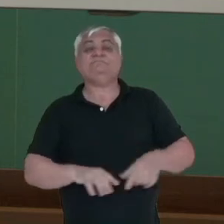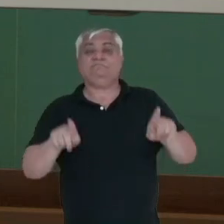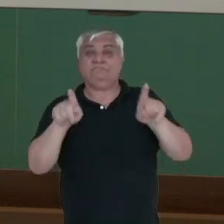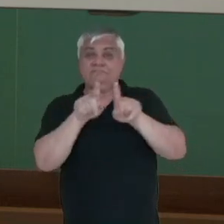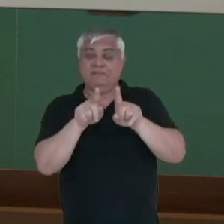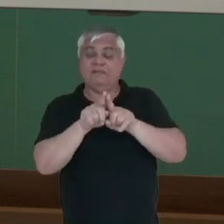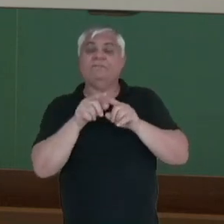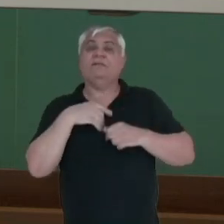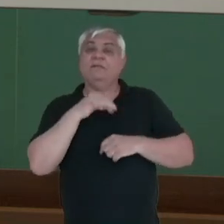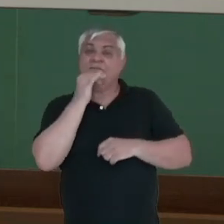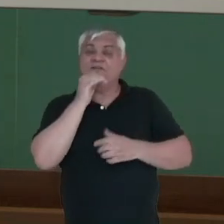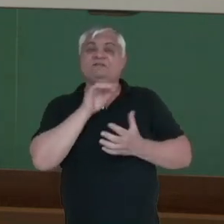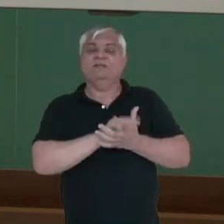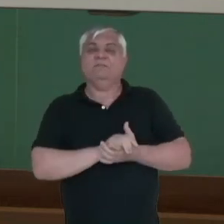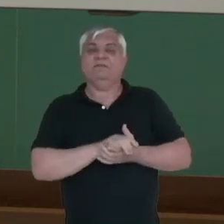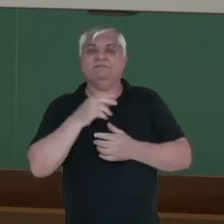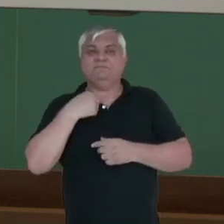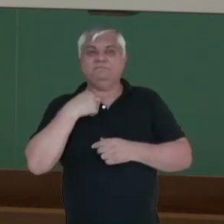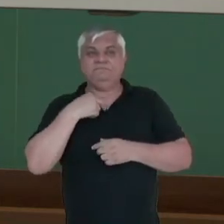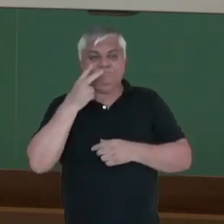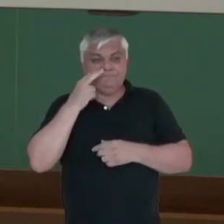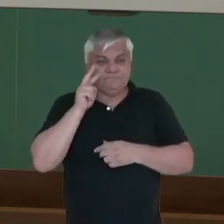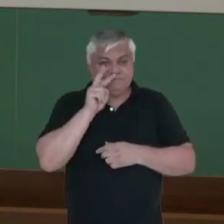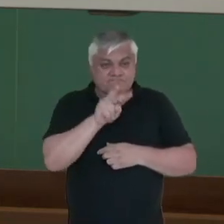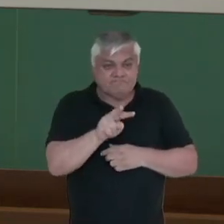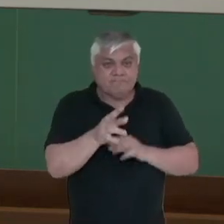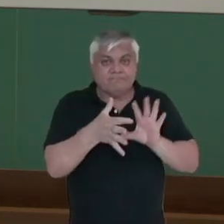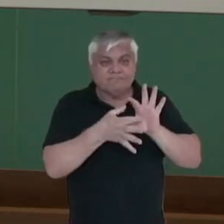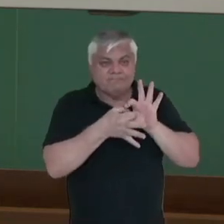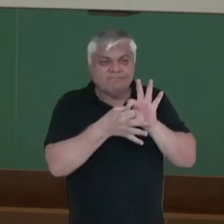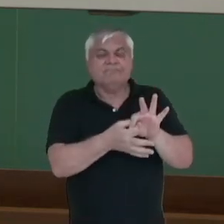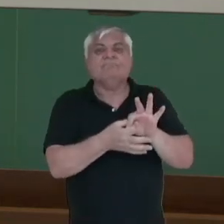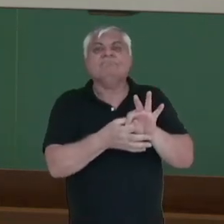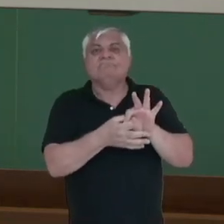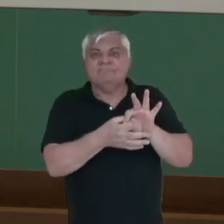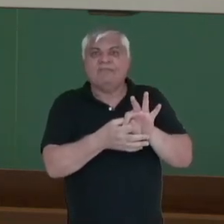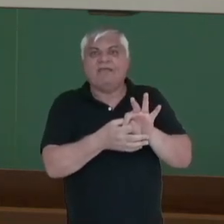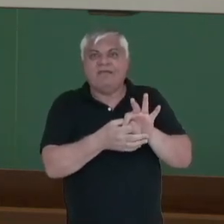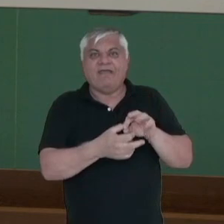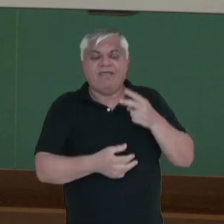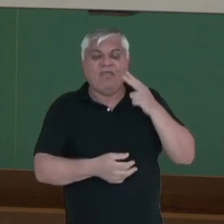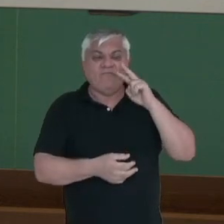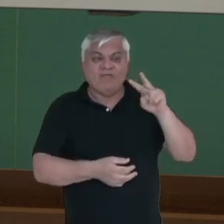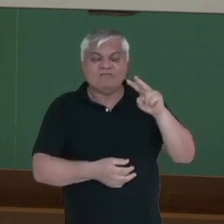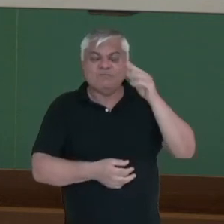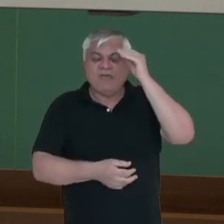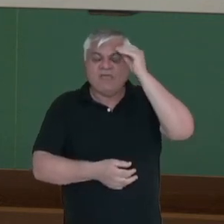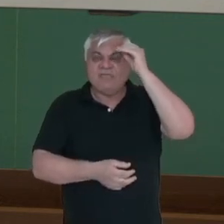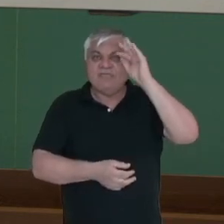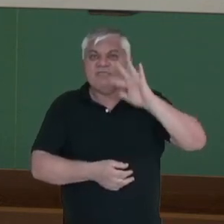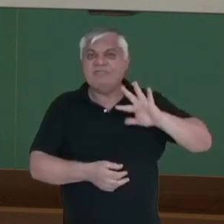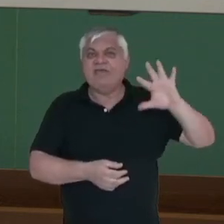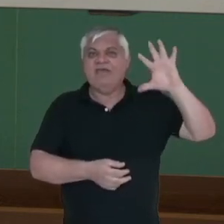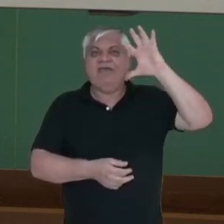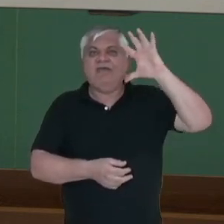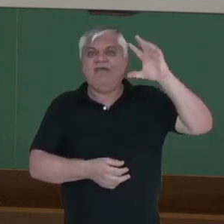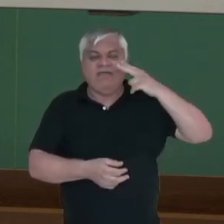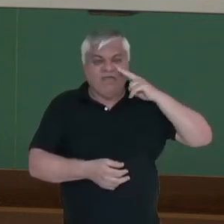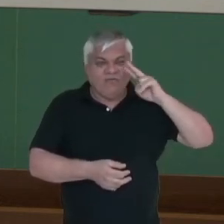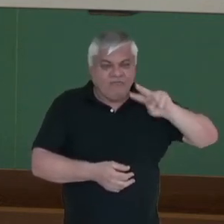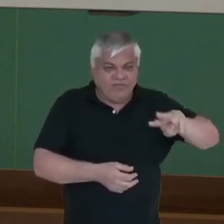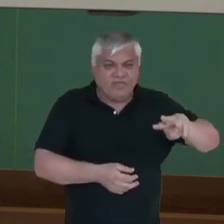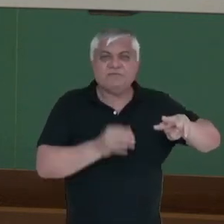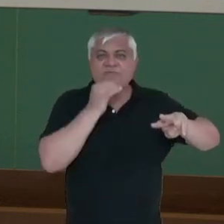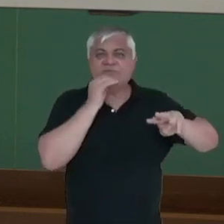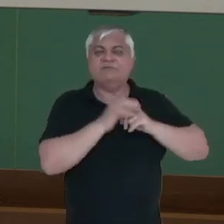de contiguidade, eu sou levada muitas vezes a um contexto diferente, a formular uma ideia a partir daquilo que eu observo.